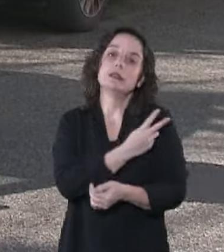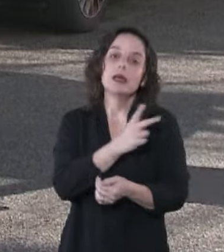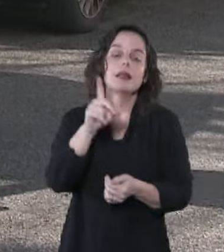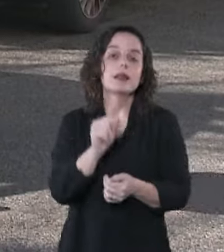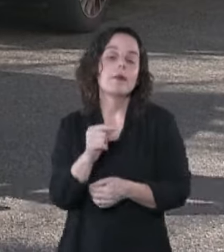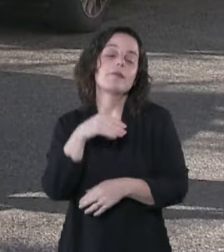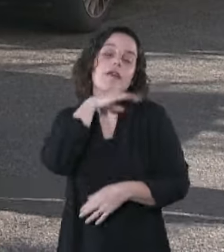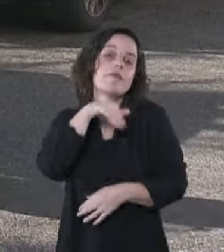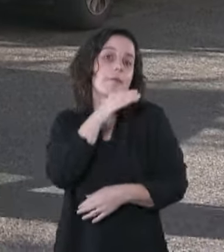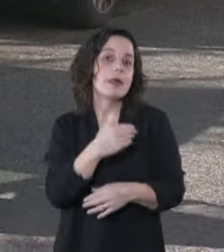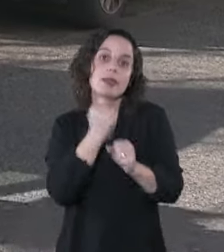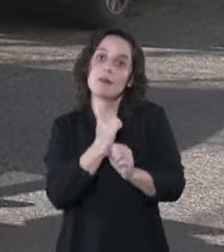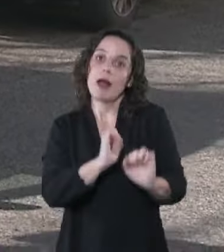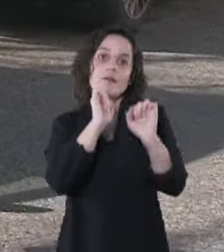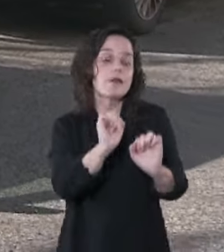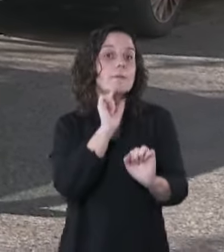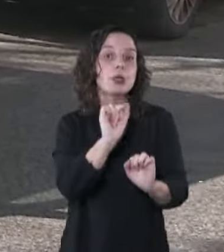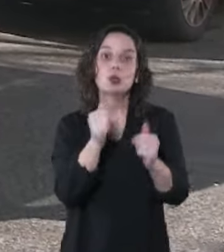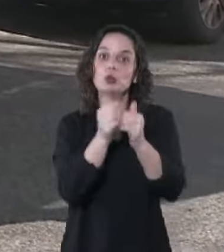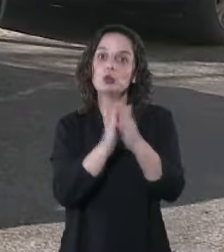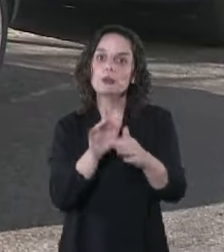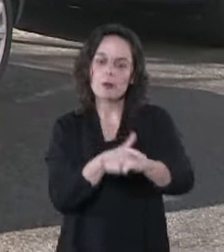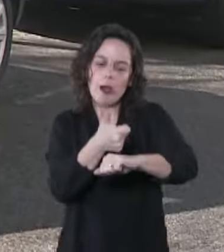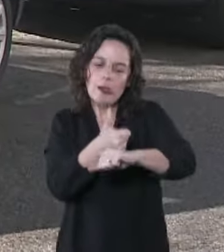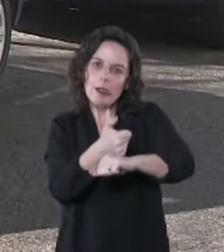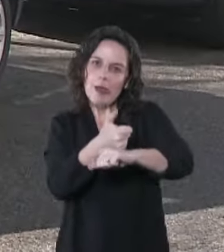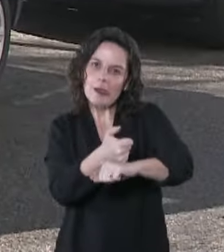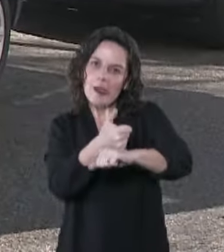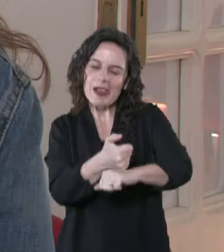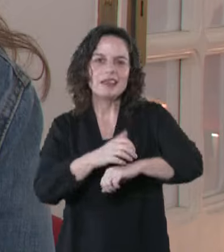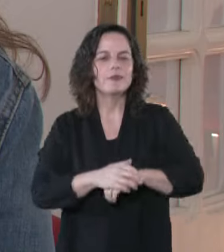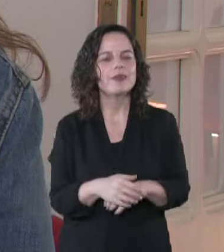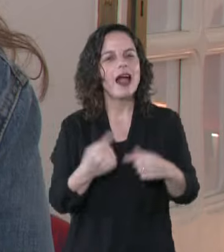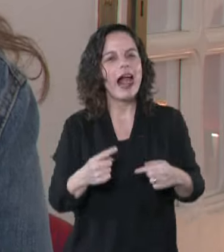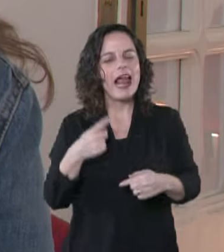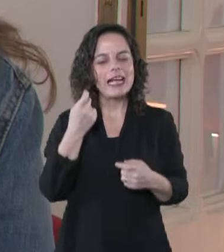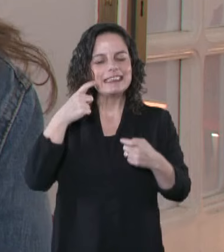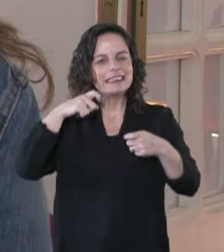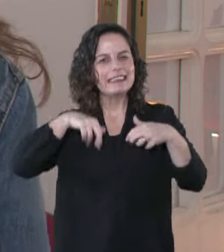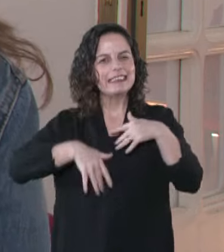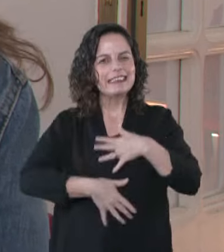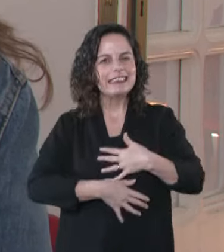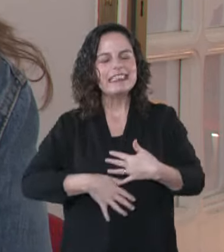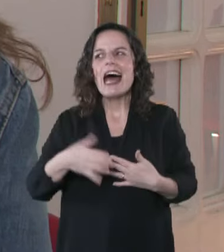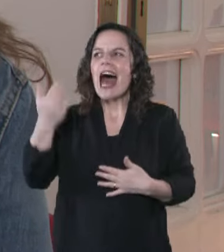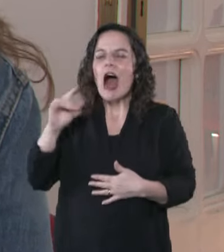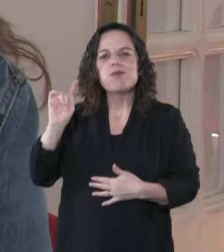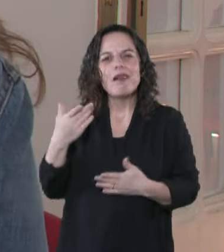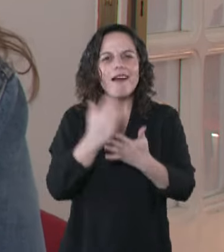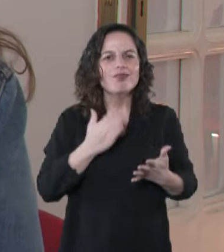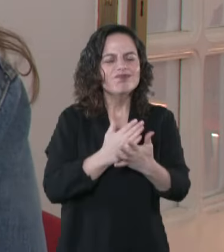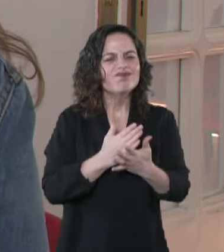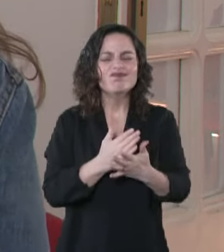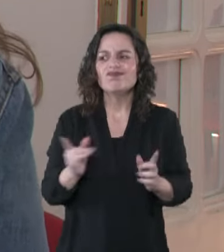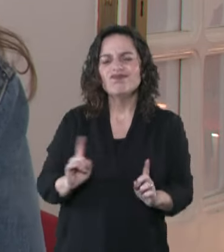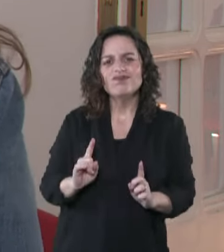familiares, todos os minutos são cronometrados. E há aquele bichinho de... Eu não estudei quando deveria, mas até gostava de